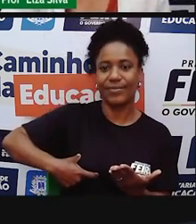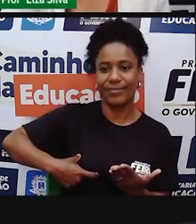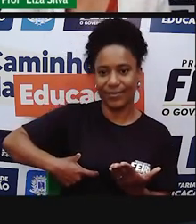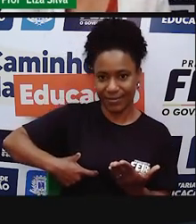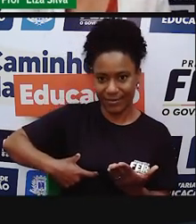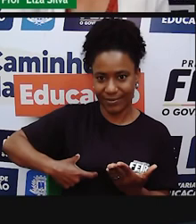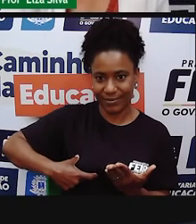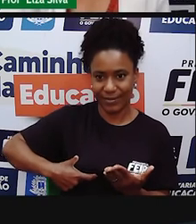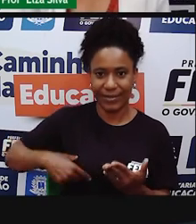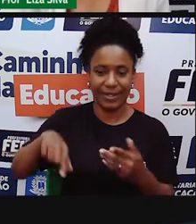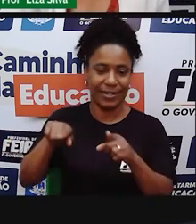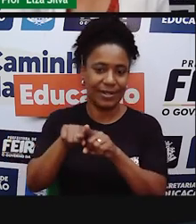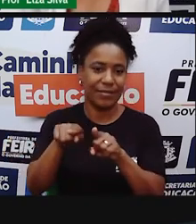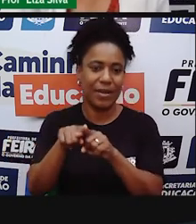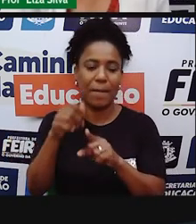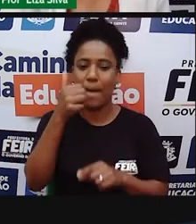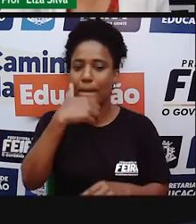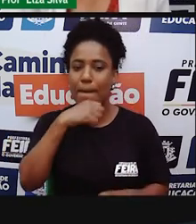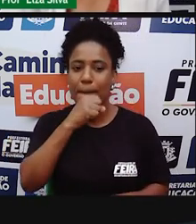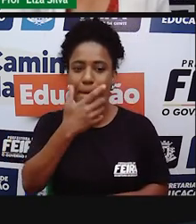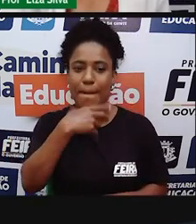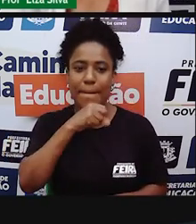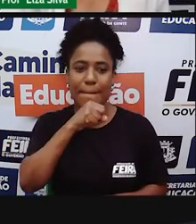pais adotivos.